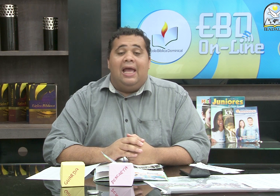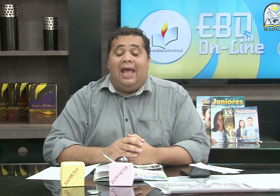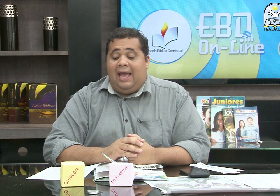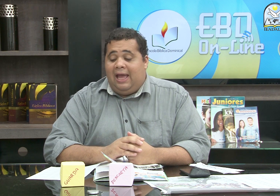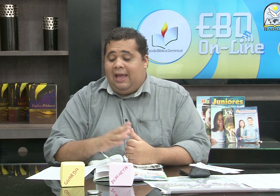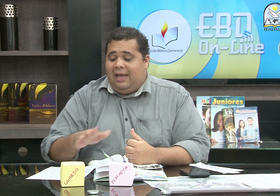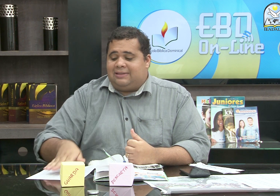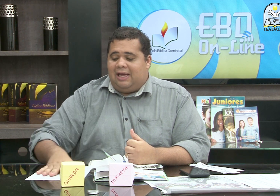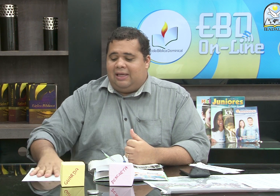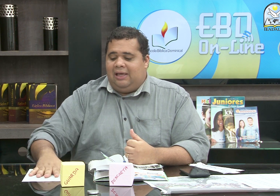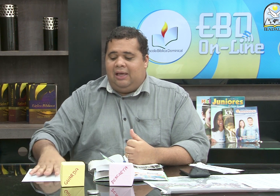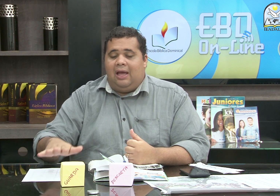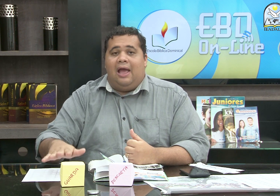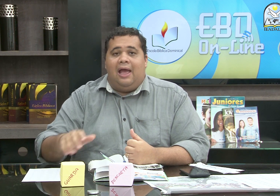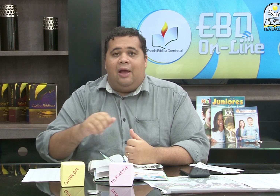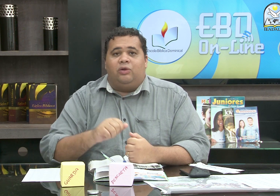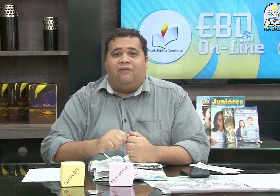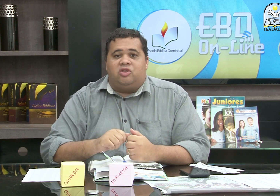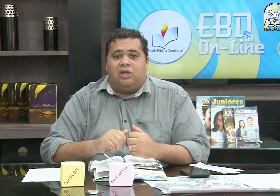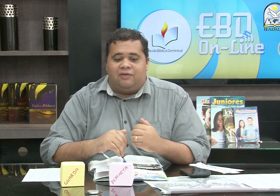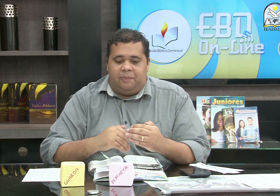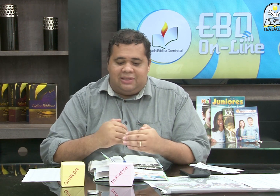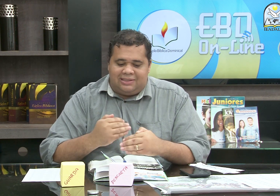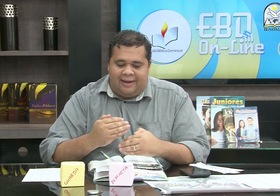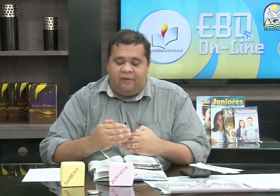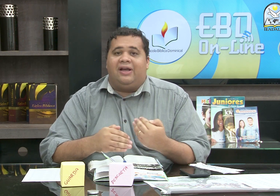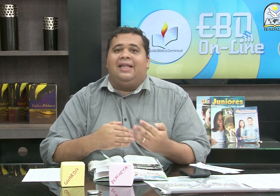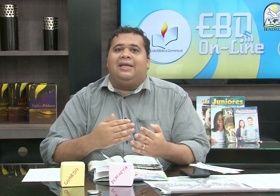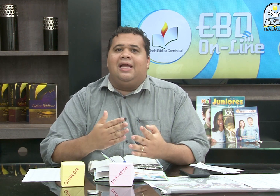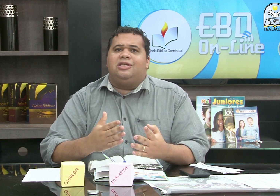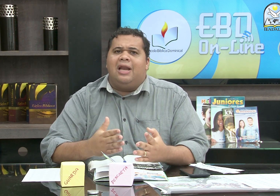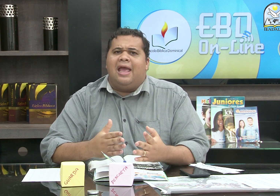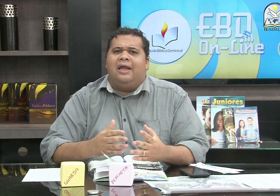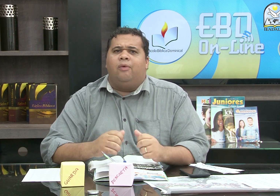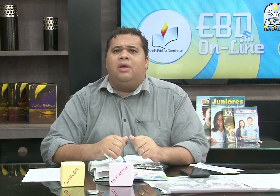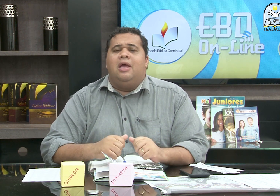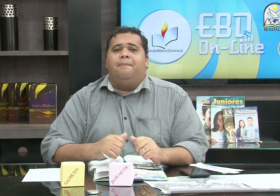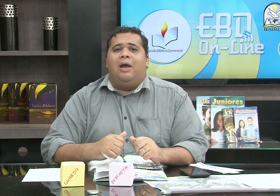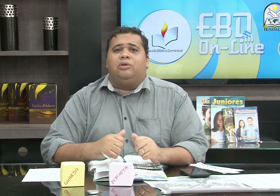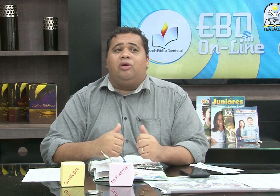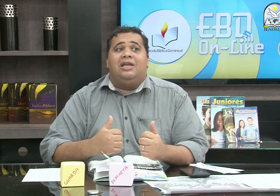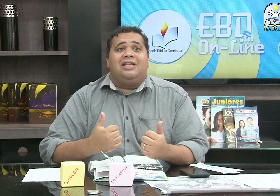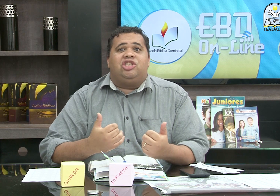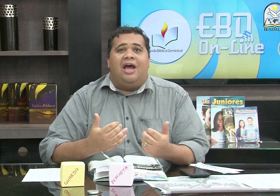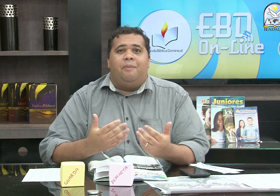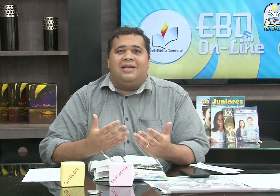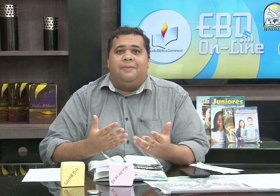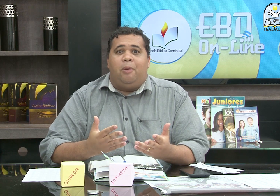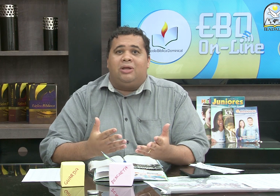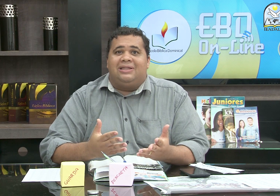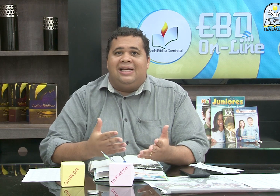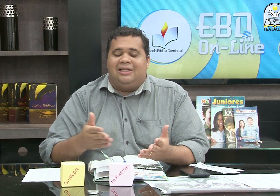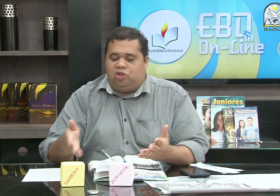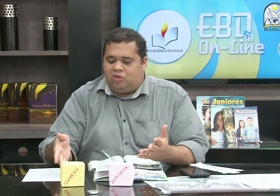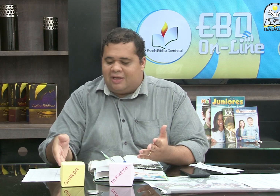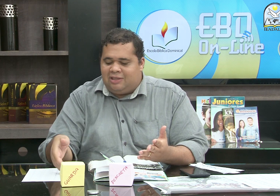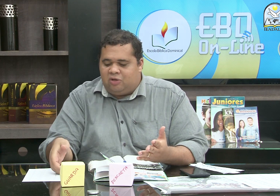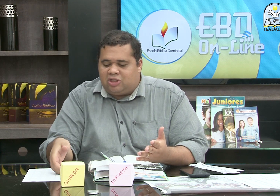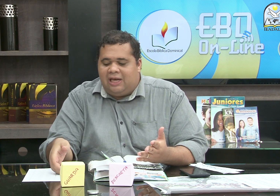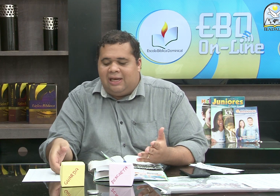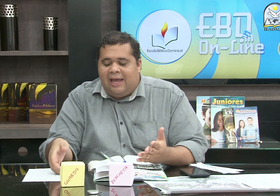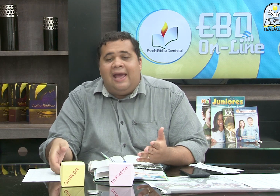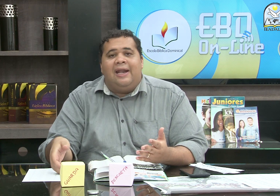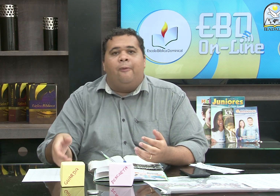eh esse aqui é o devocional você precisa certificado e que eles leram perguntar o que eles acharam mais importante dos